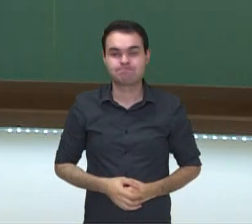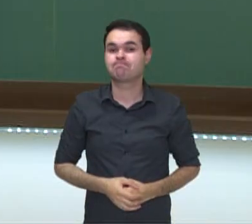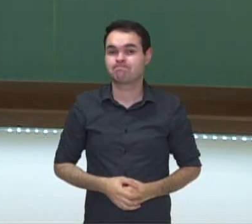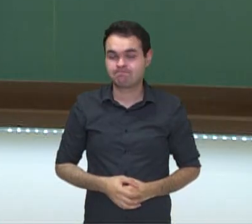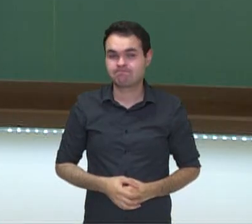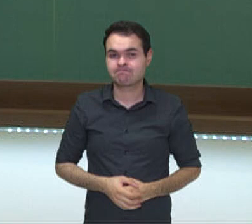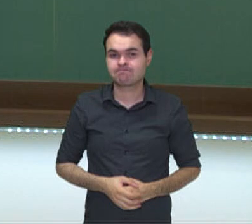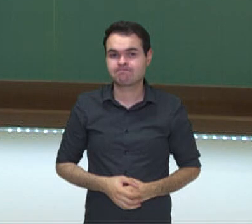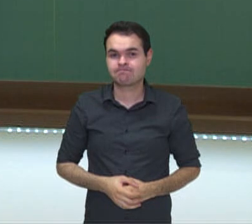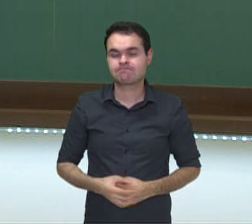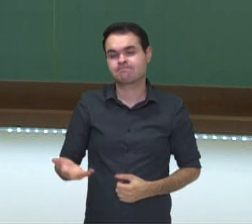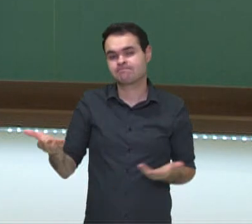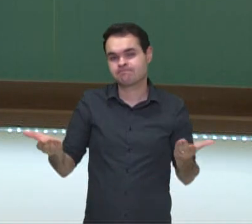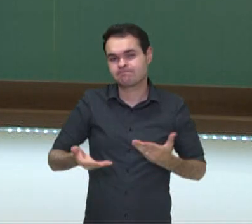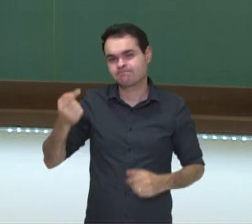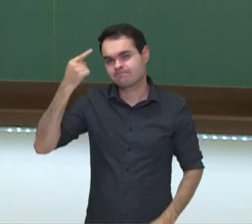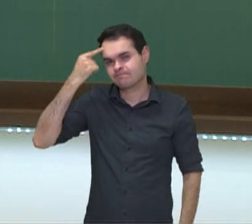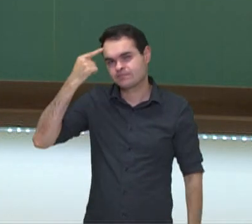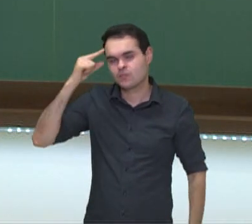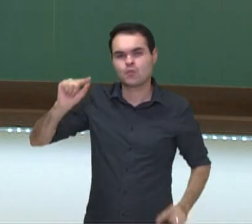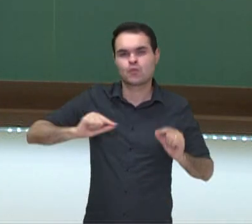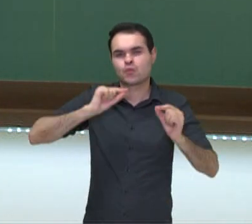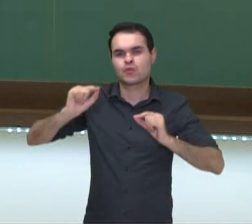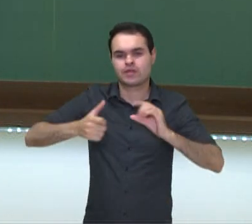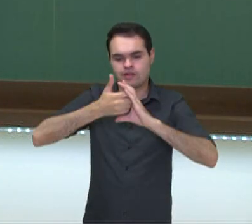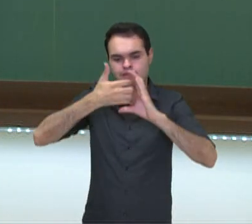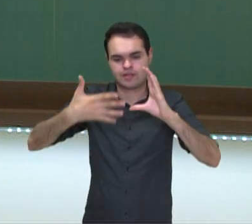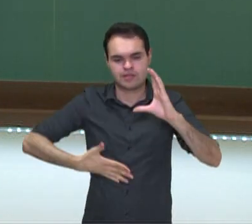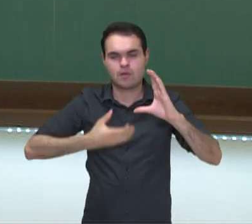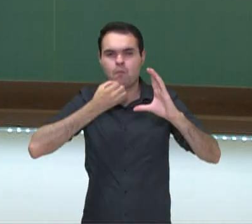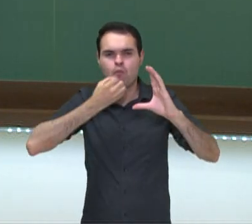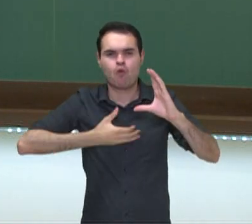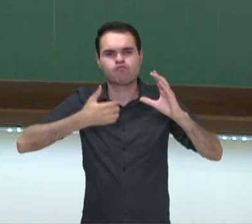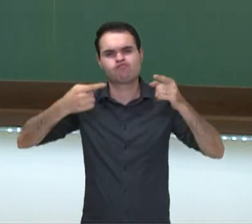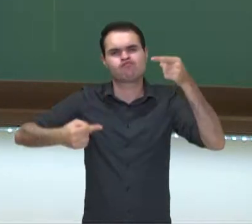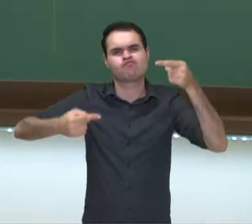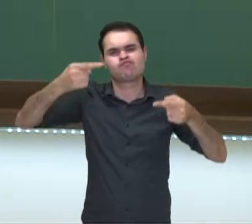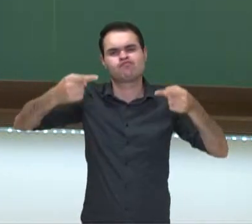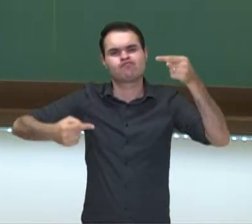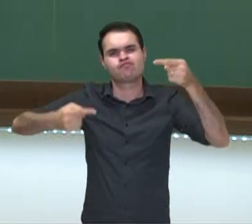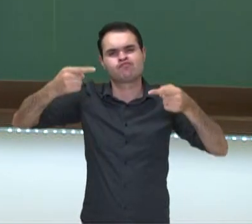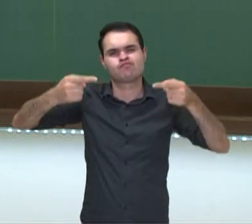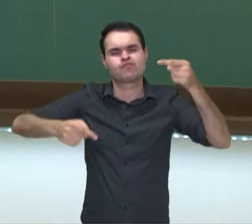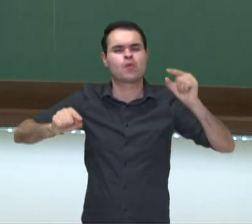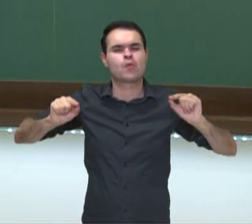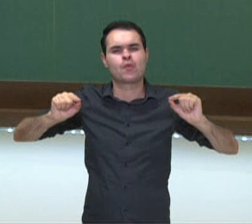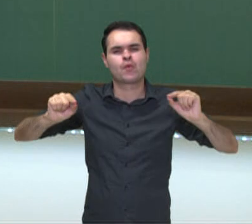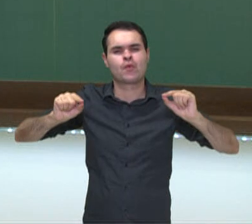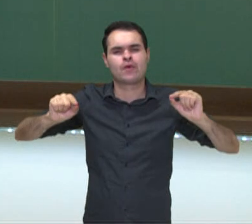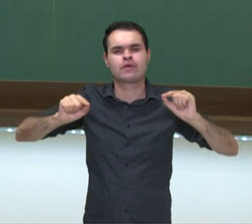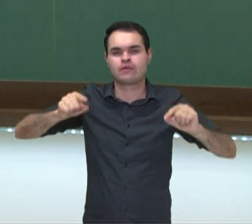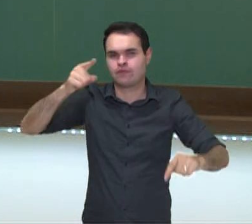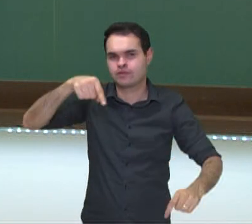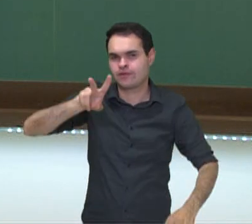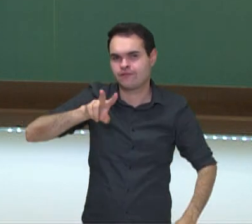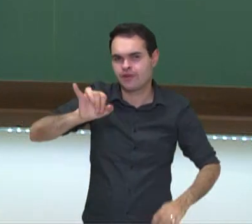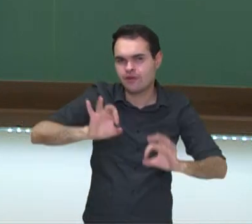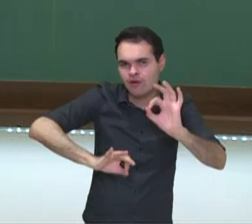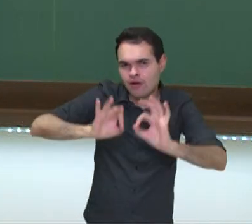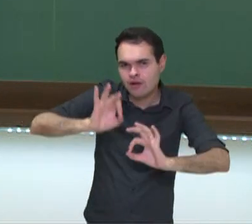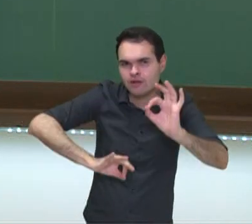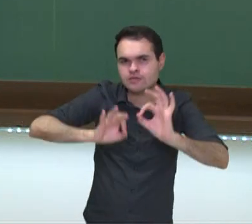Então vamos aqui pensar o que caracteriza um bom debate, tá? Já que vocês vão pensar um debate, aí